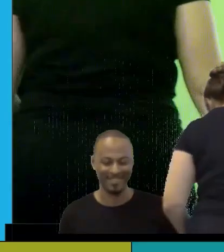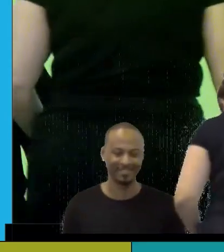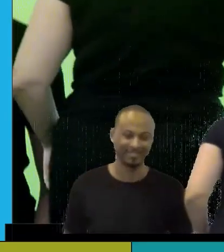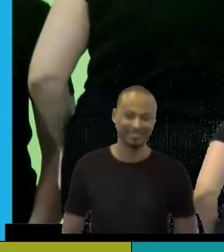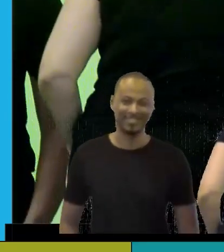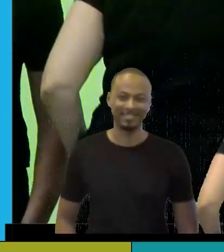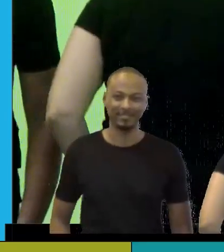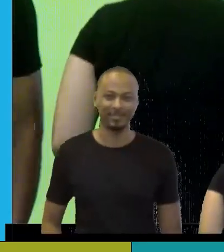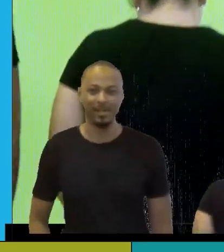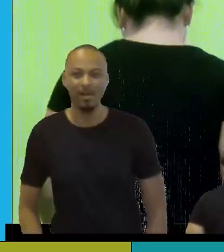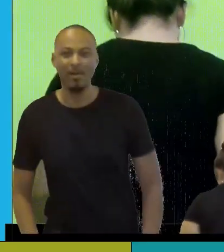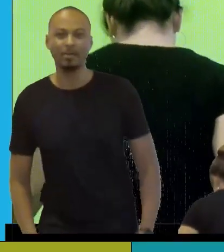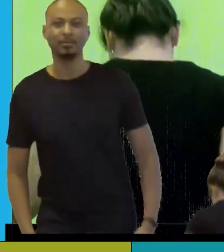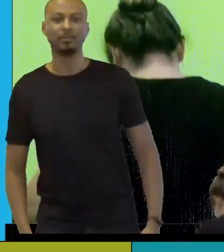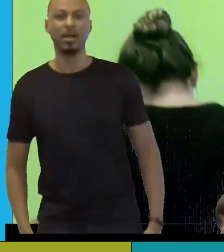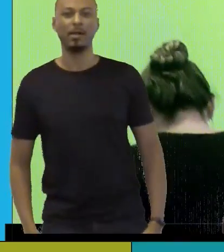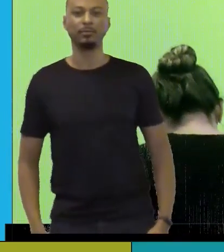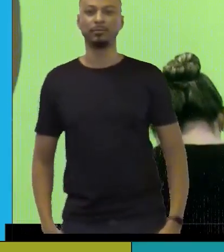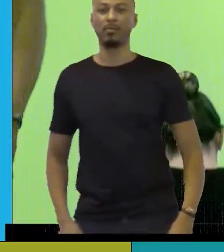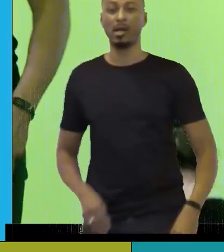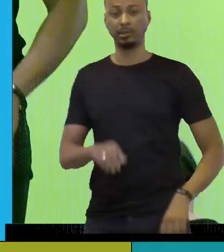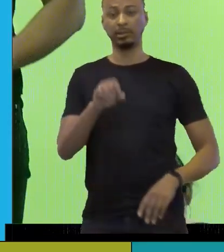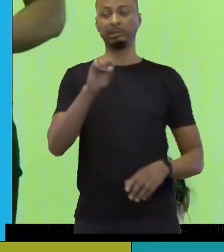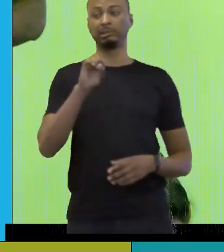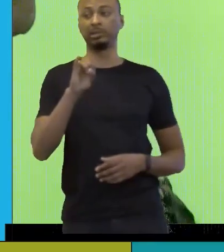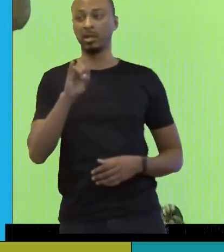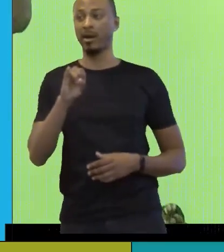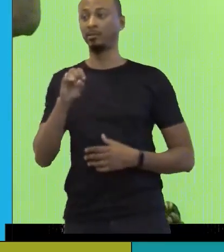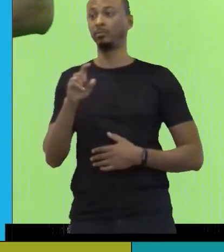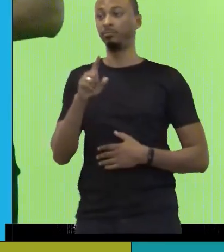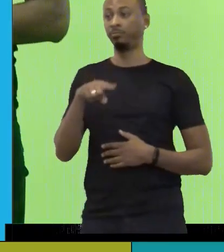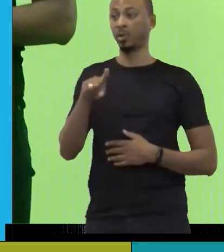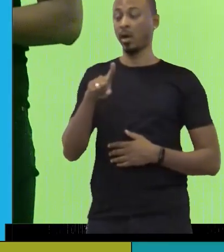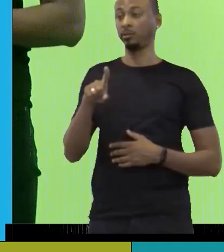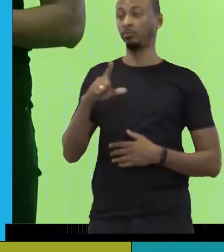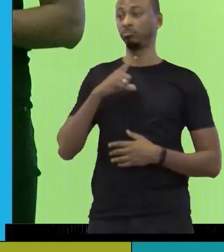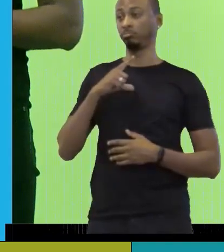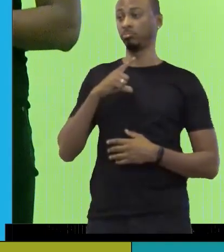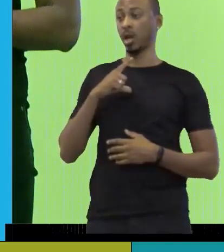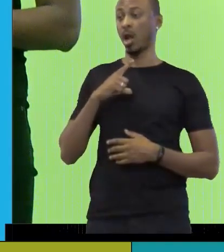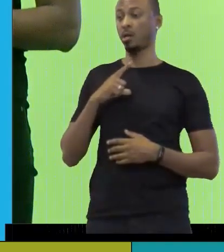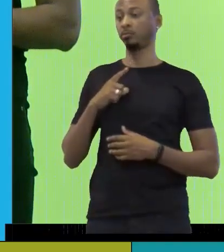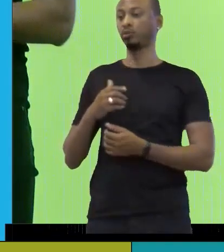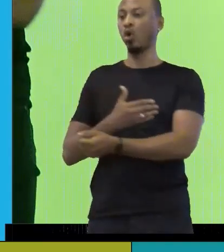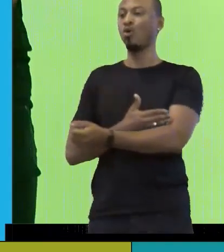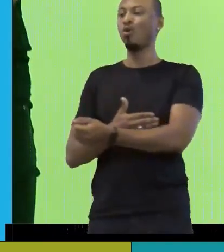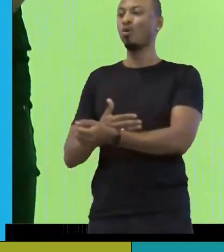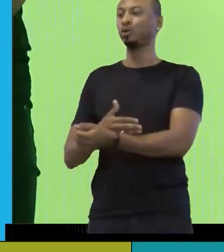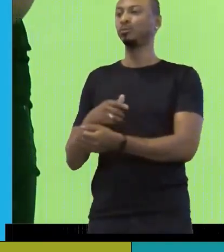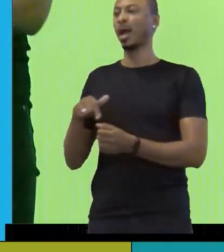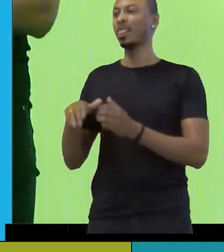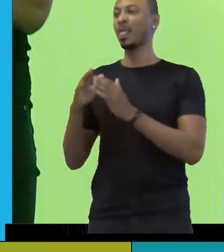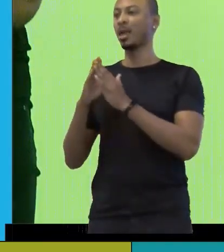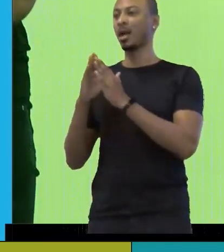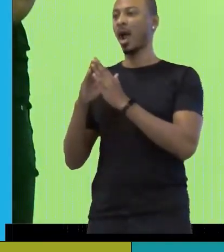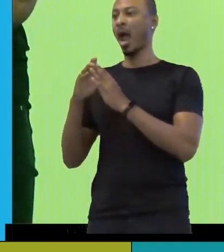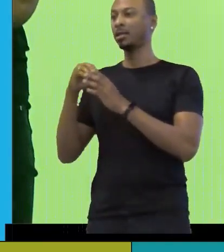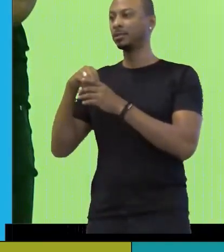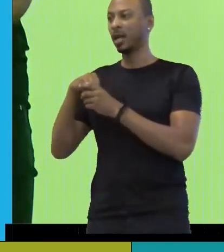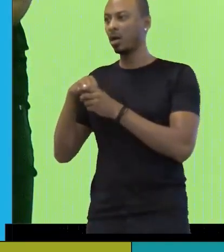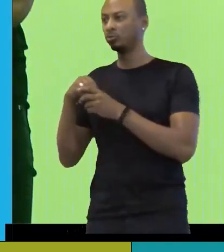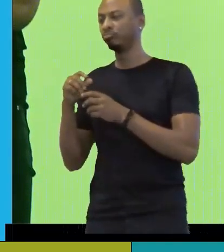deve ser no espaço público. Vocês estão entendendo isso? A tradição, escutem com atenção,